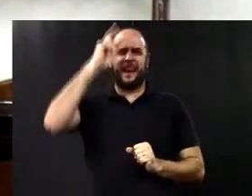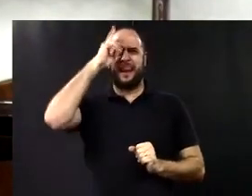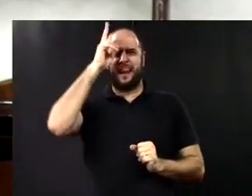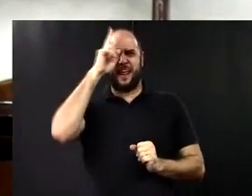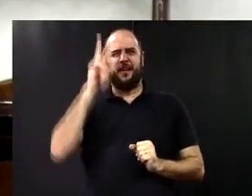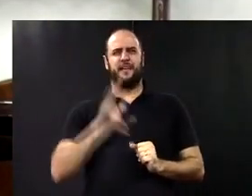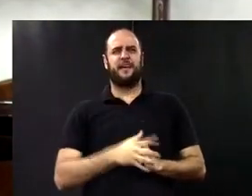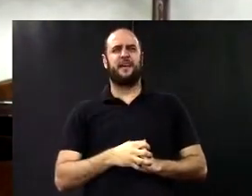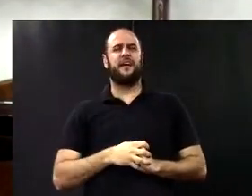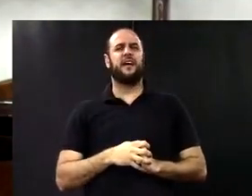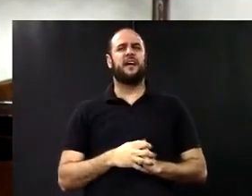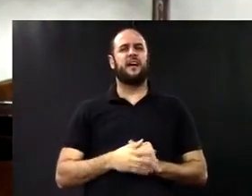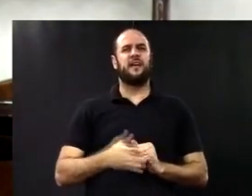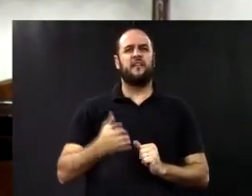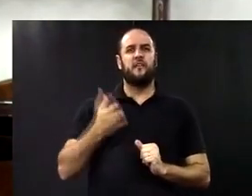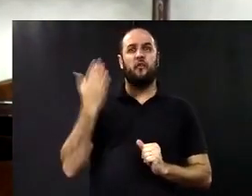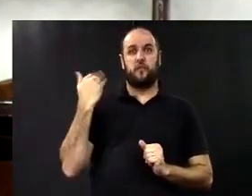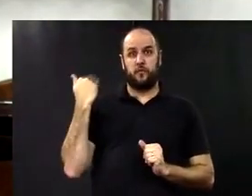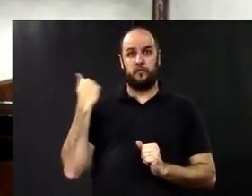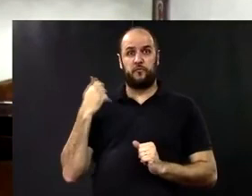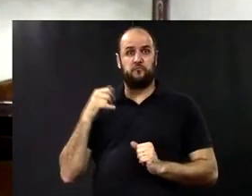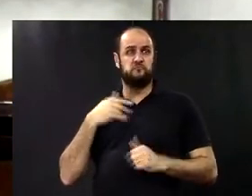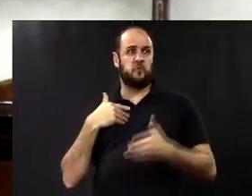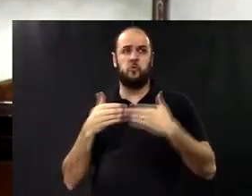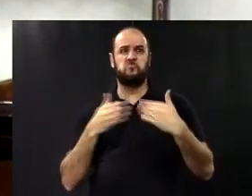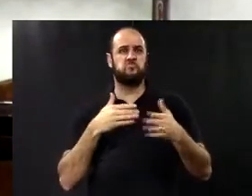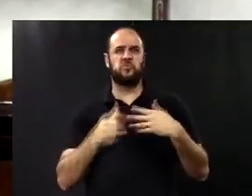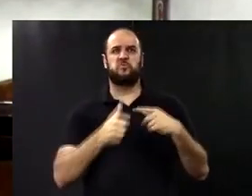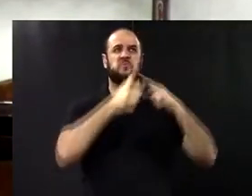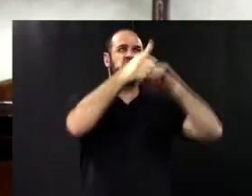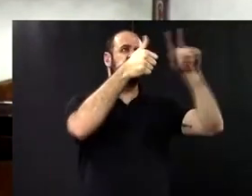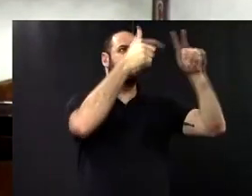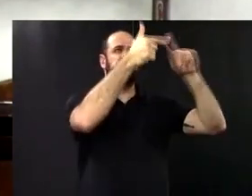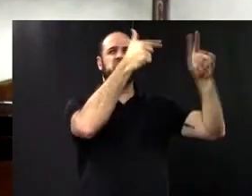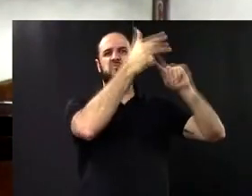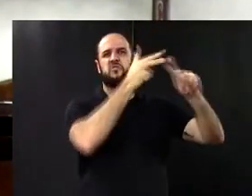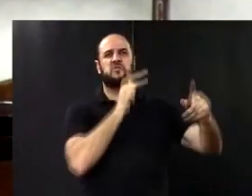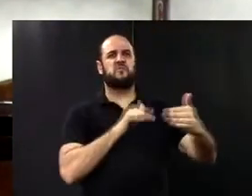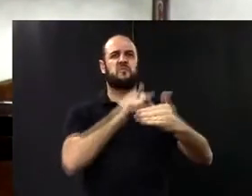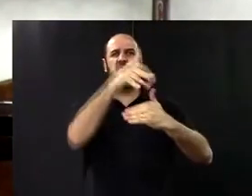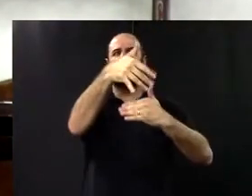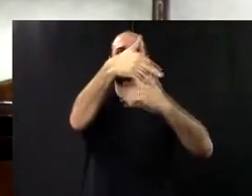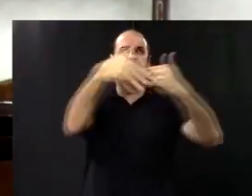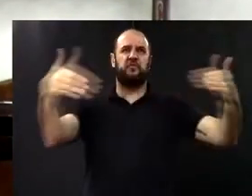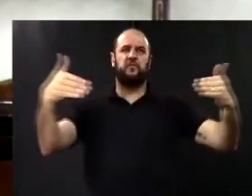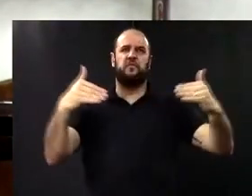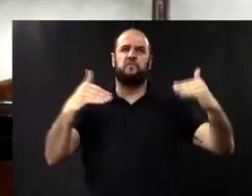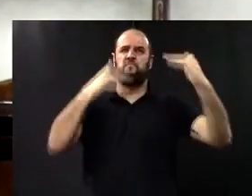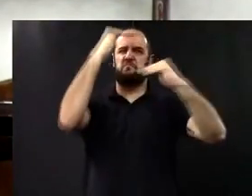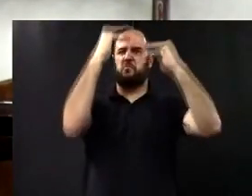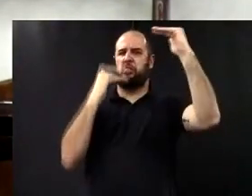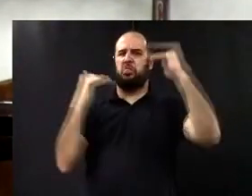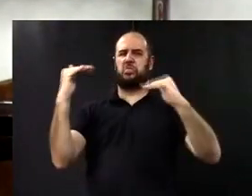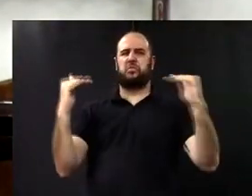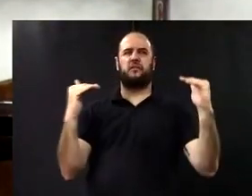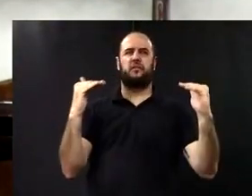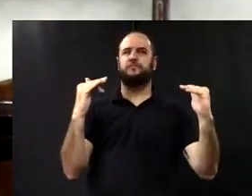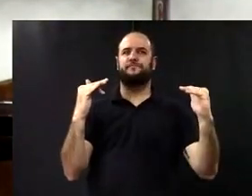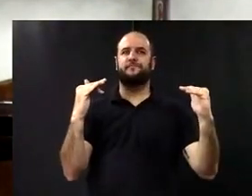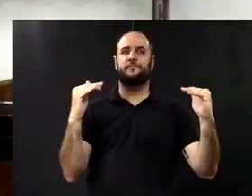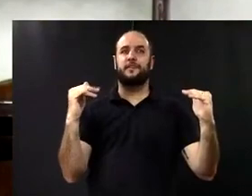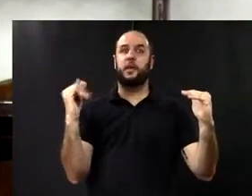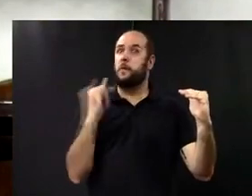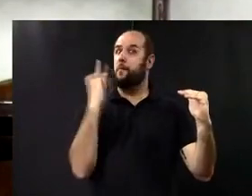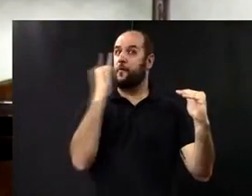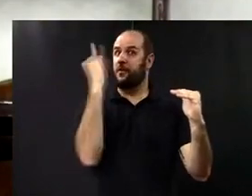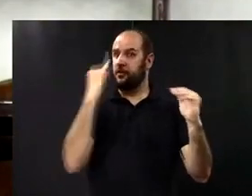que não importa o primeiro, segundo e terceiro lugar. O que importa é concluirmos, porque